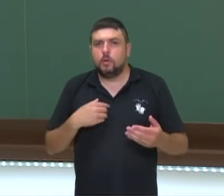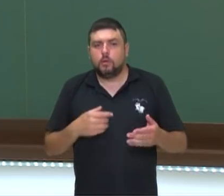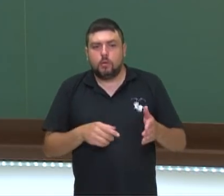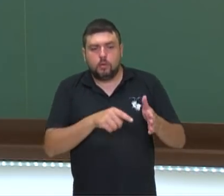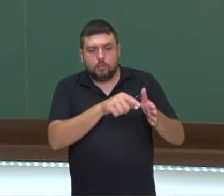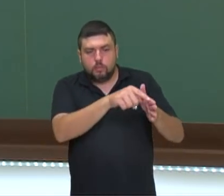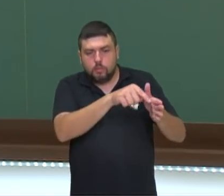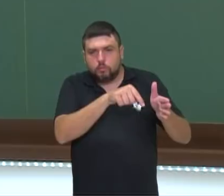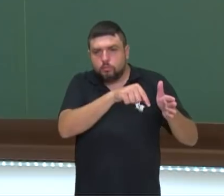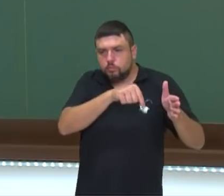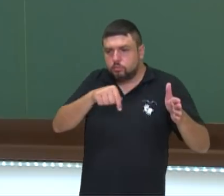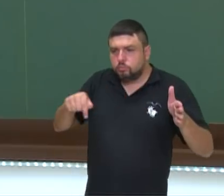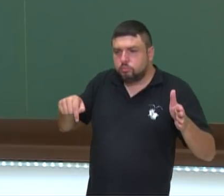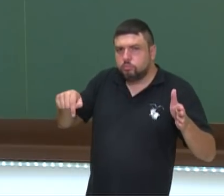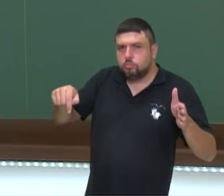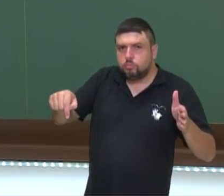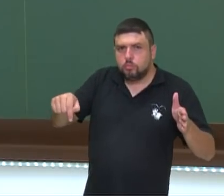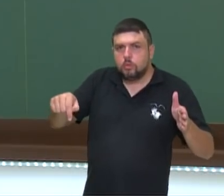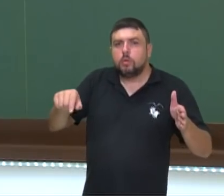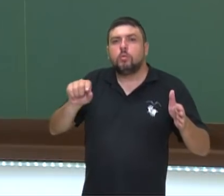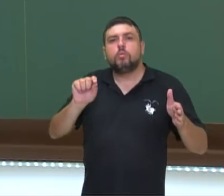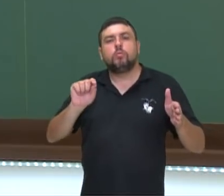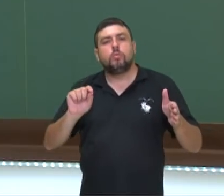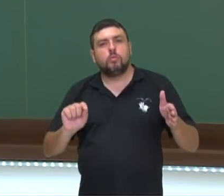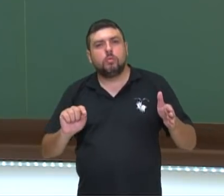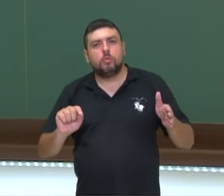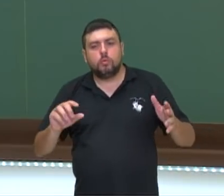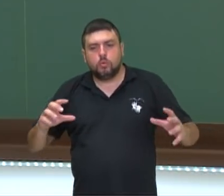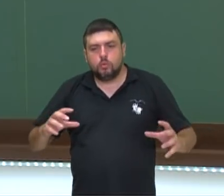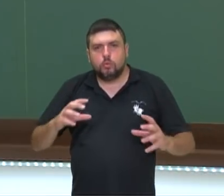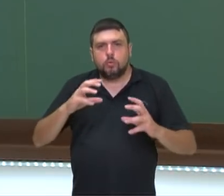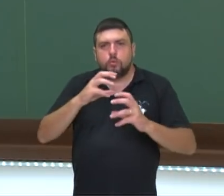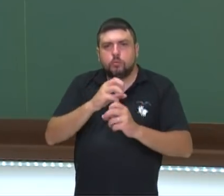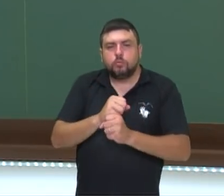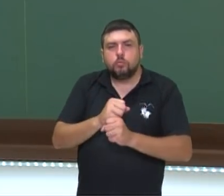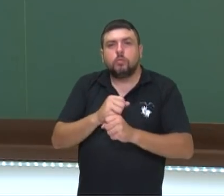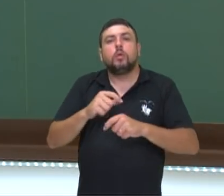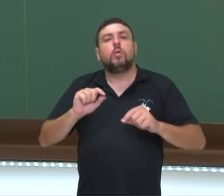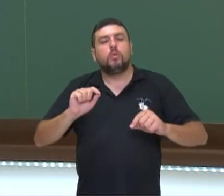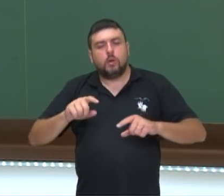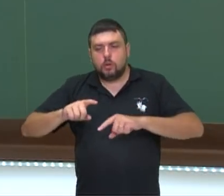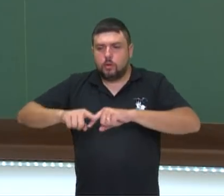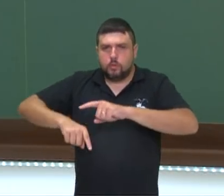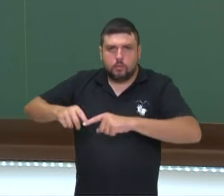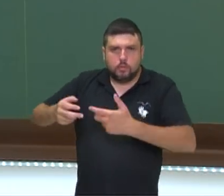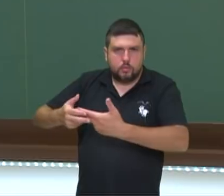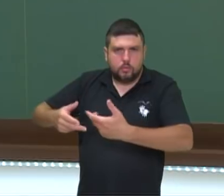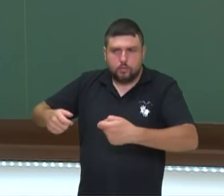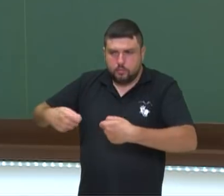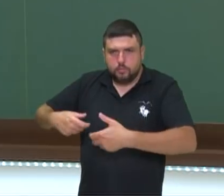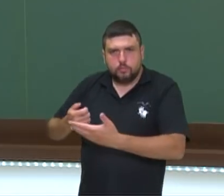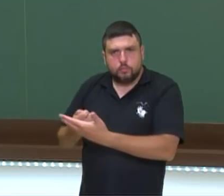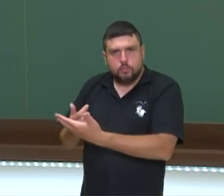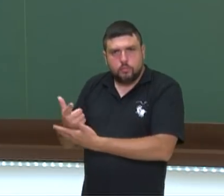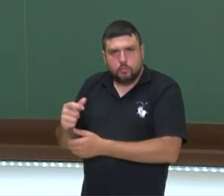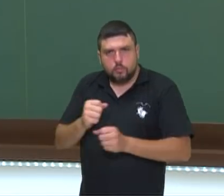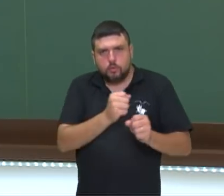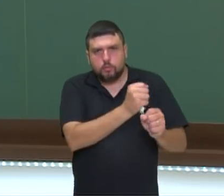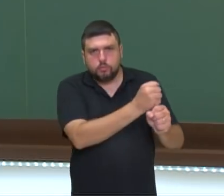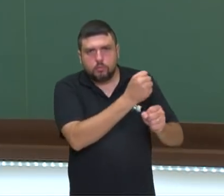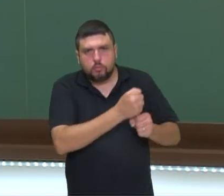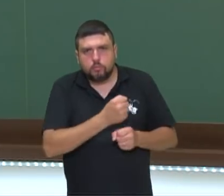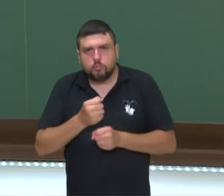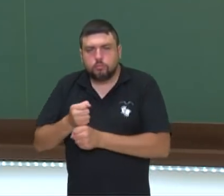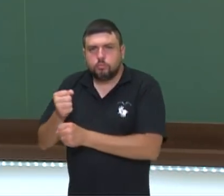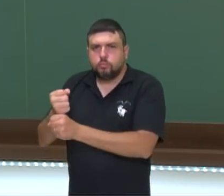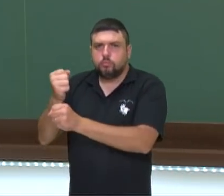lados vai ser igual a nossa material que eu tenho para fazer o cercado, tá? Ou seja, aqui